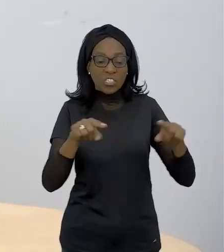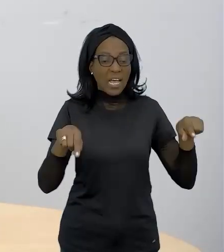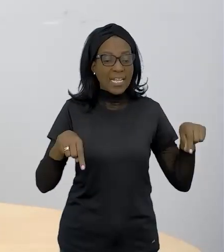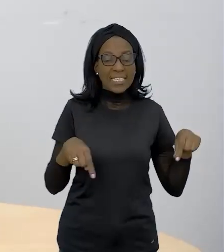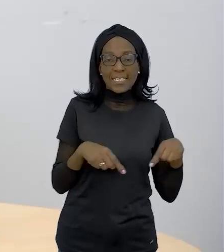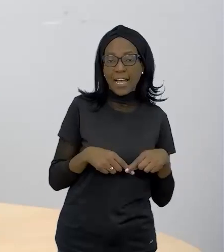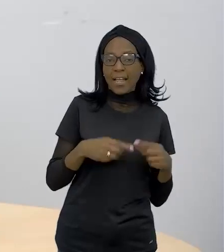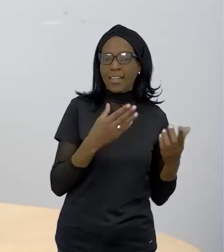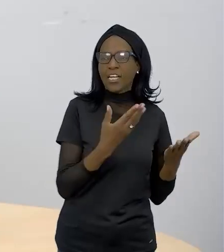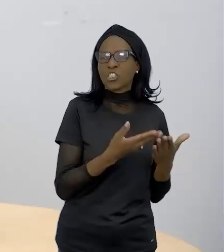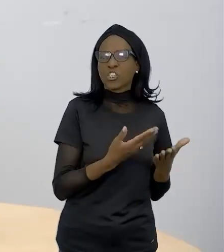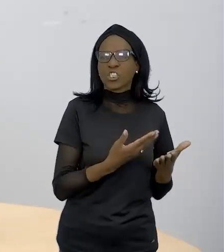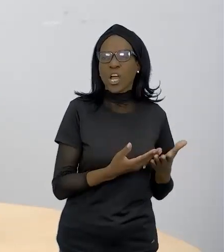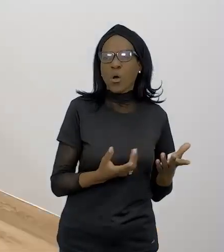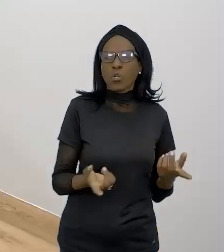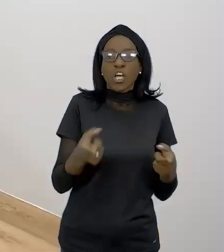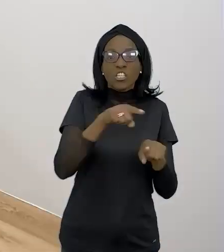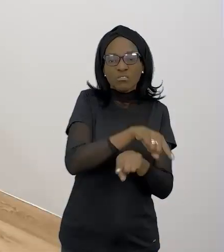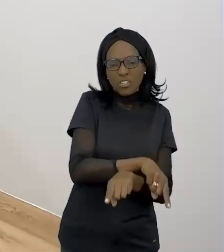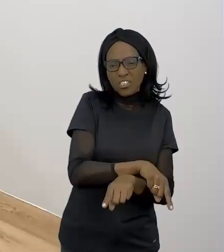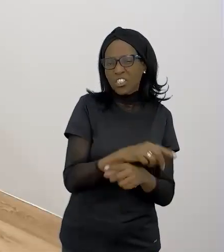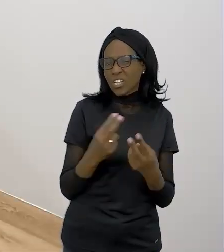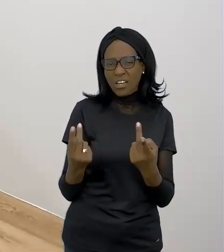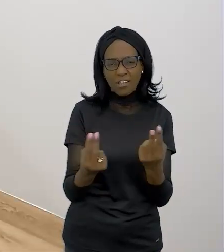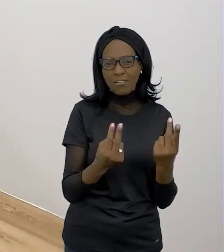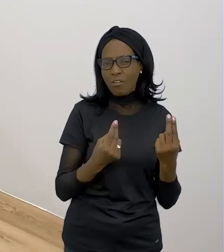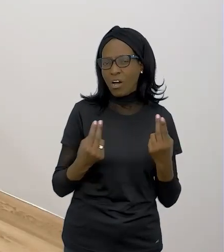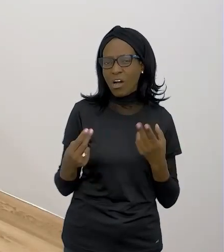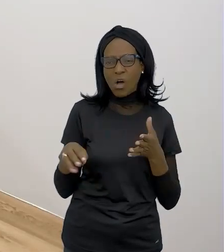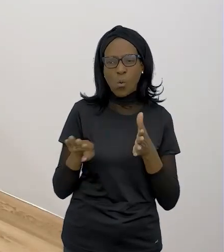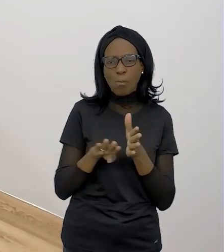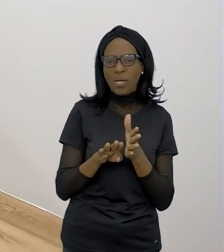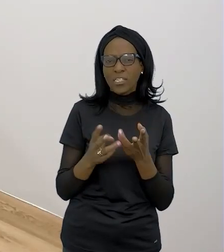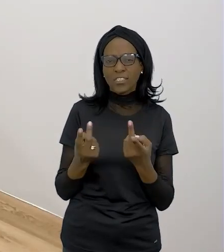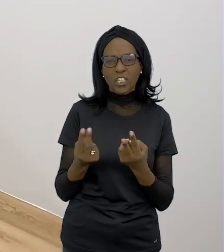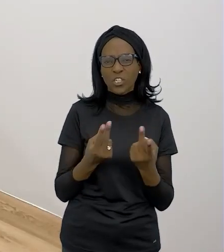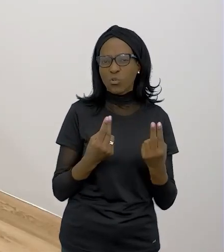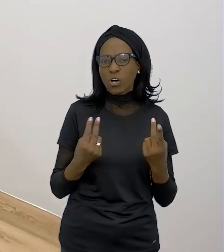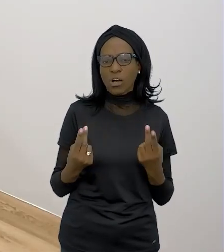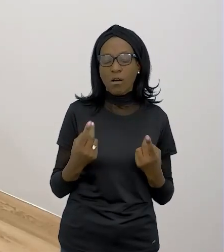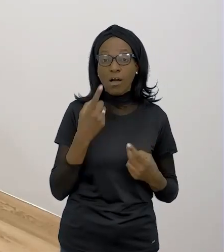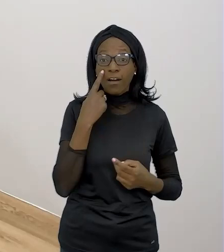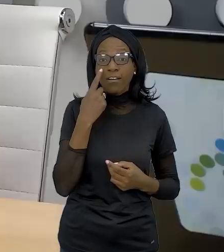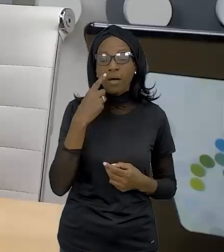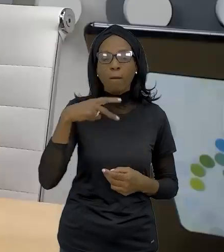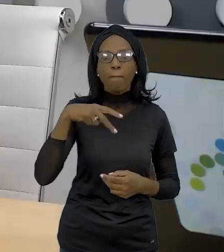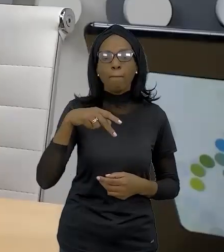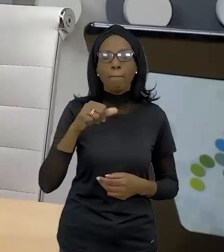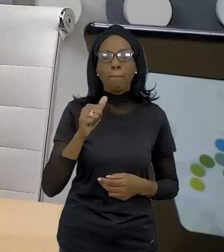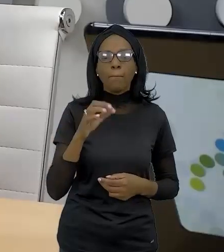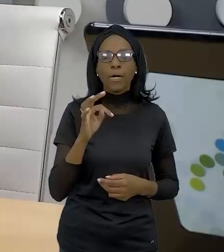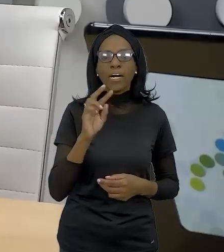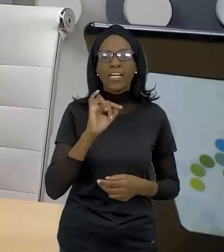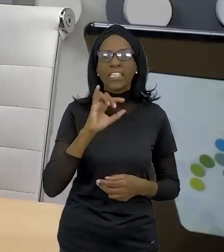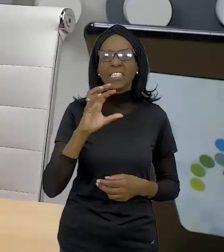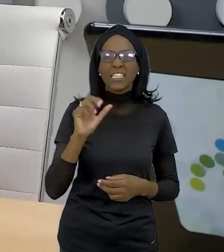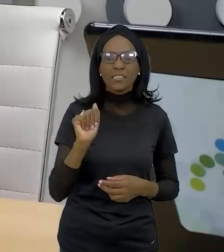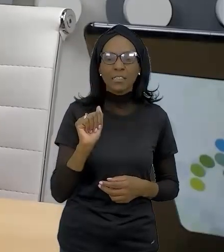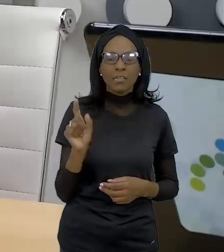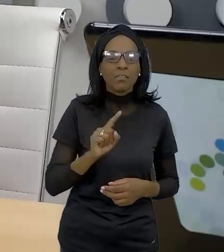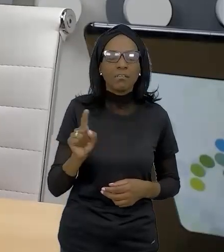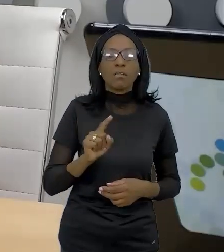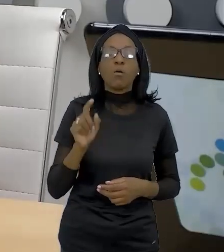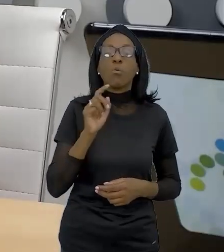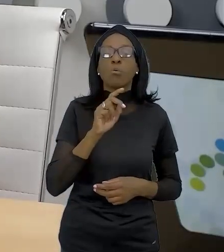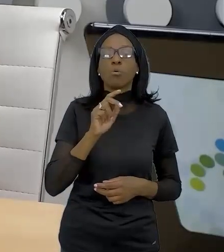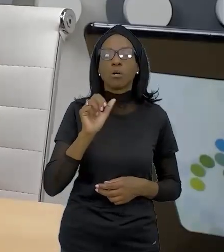chique, né, pessoal? Mas é isso mesmo, a metodologia é a mesma. E olha aqui, ó, a Patrícia, não, como que é? Andréia,